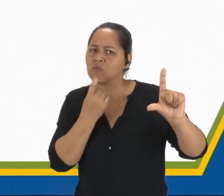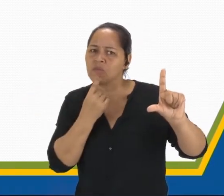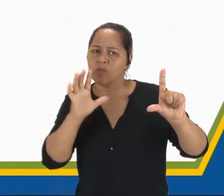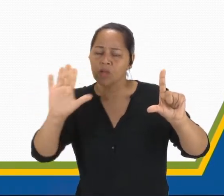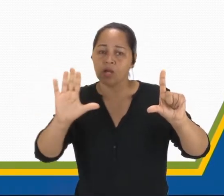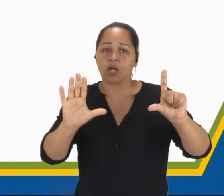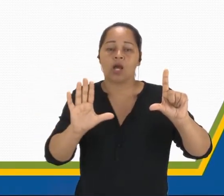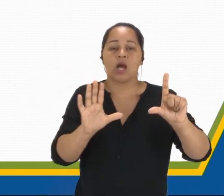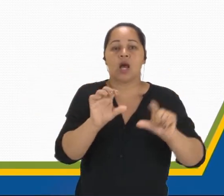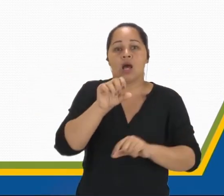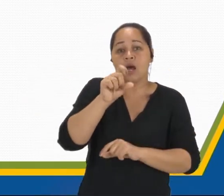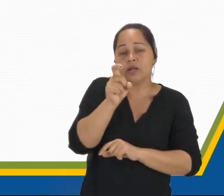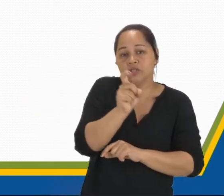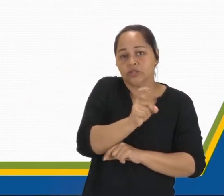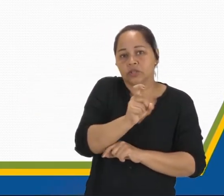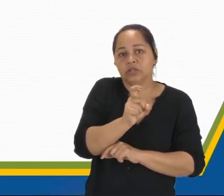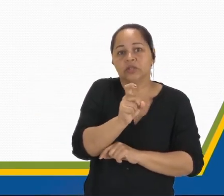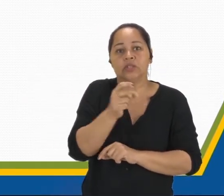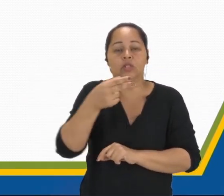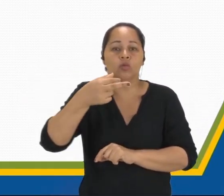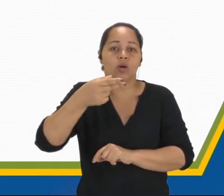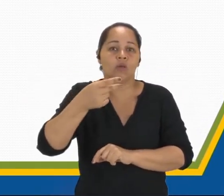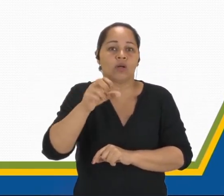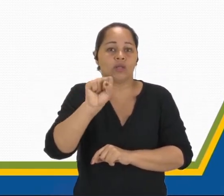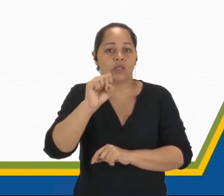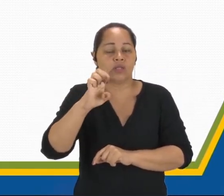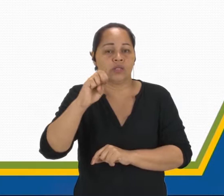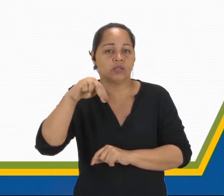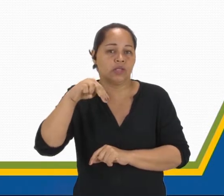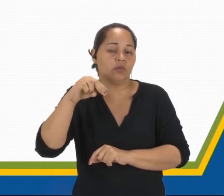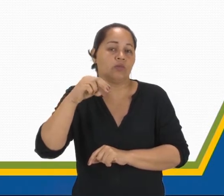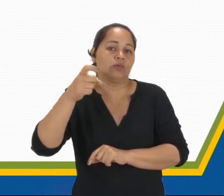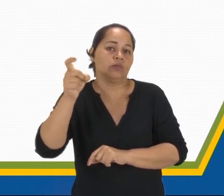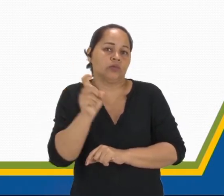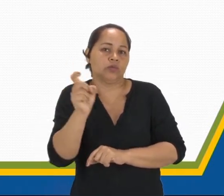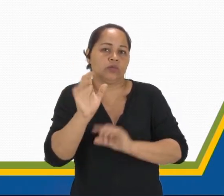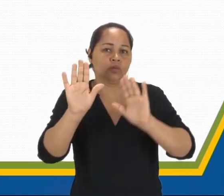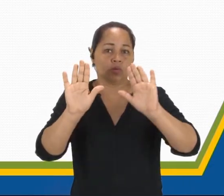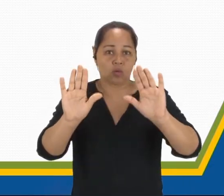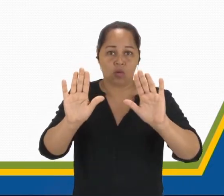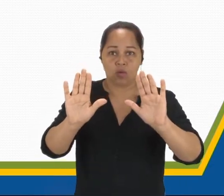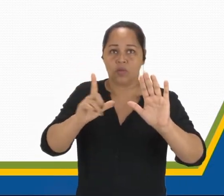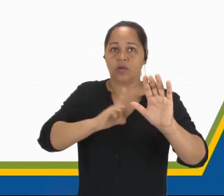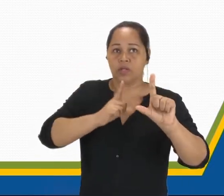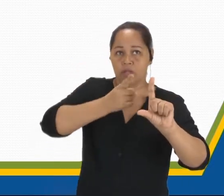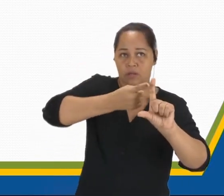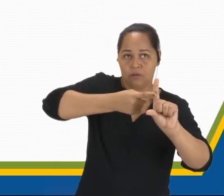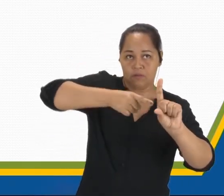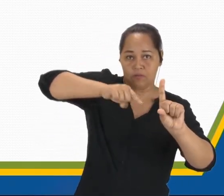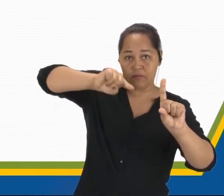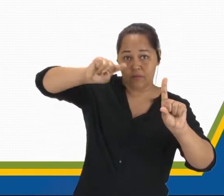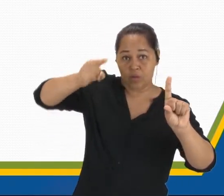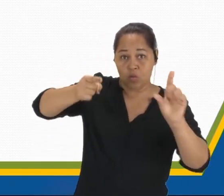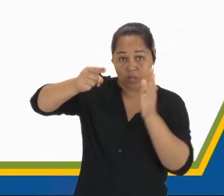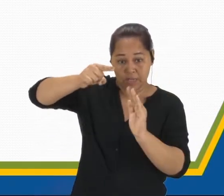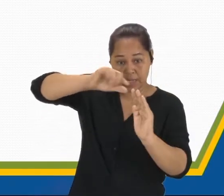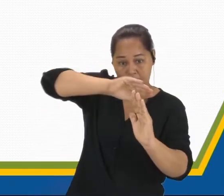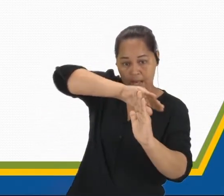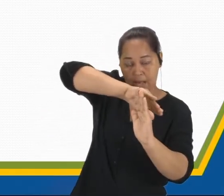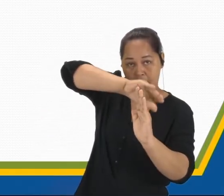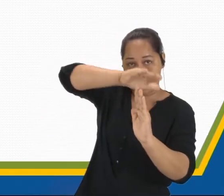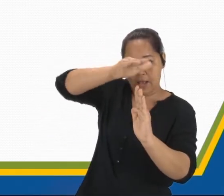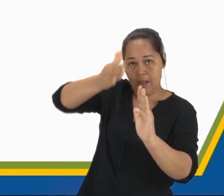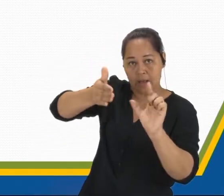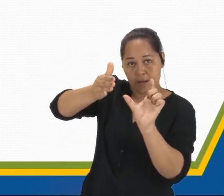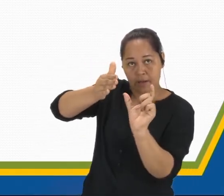igual a seno de x. Esses valores que tem aqui, ó, são os valores justamente do ciclo trigonométrico. Então, a partir do momento